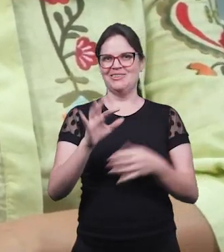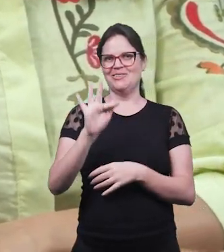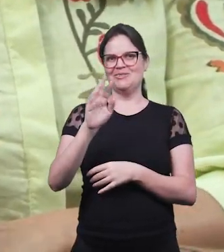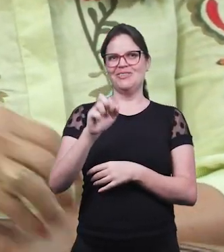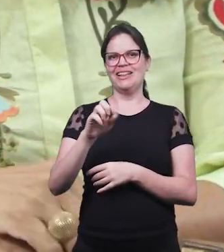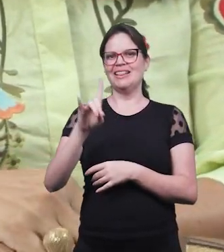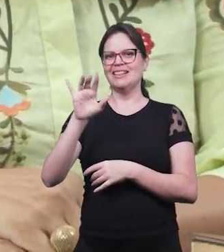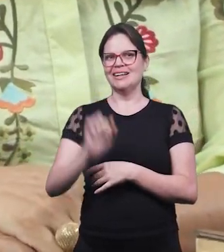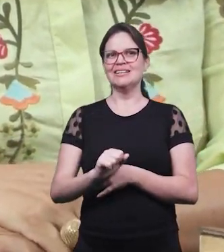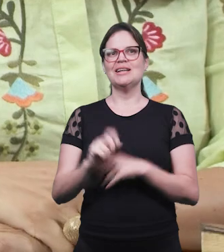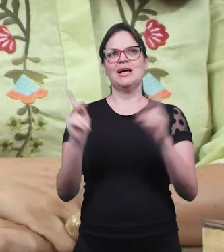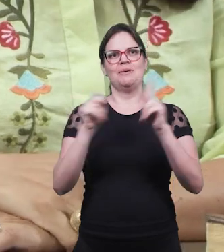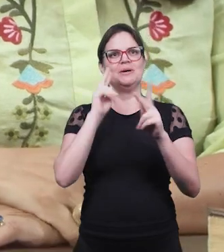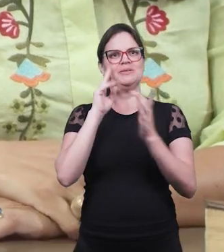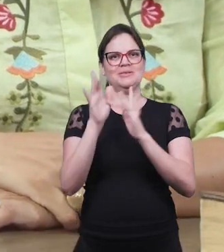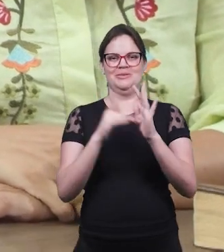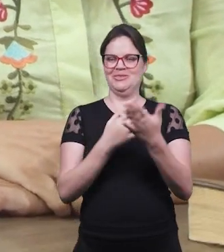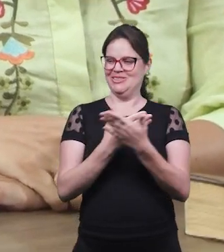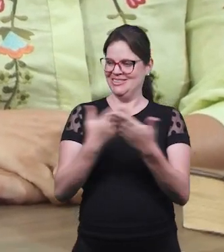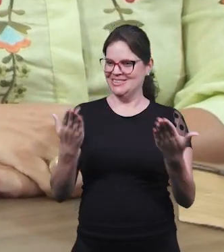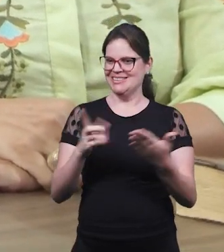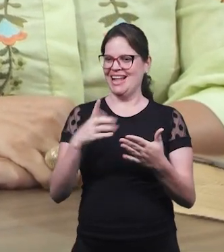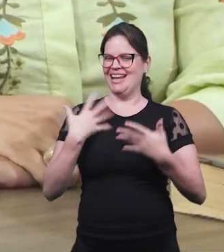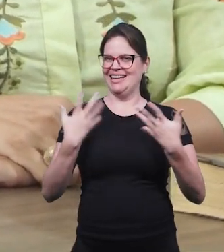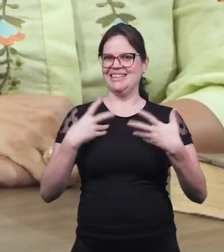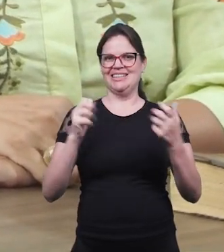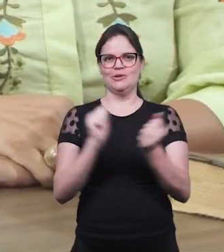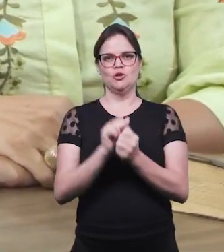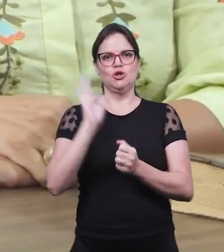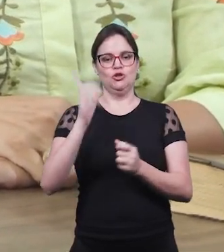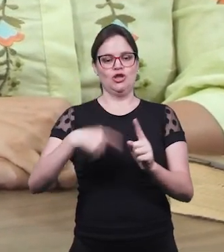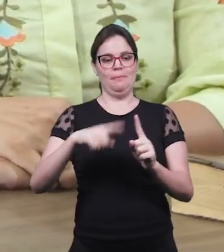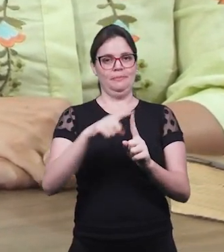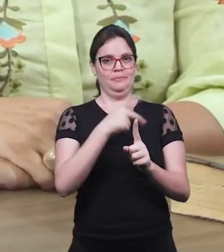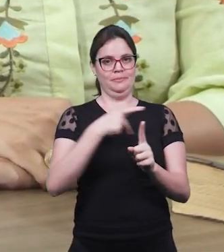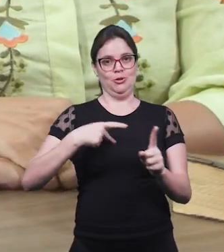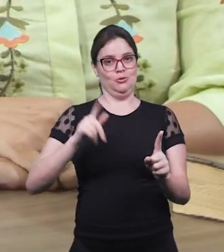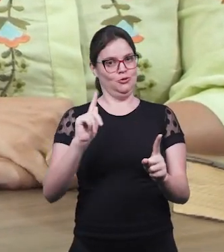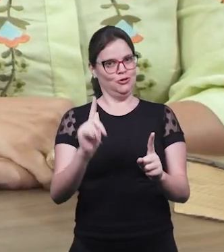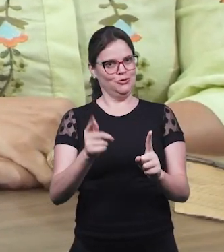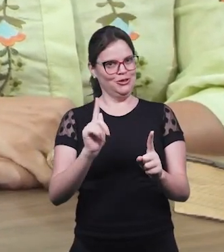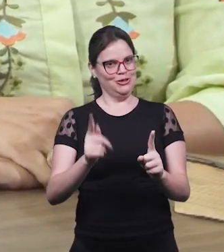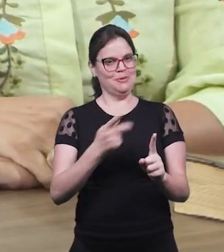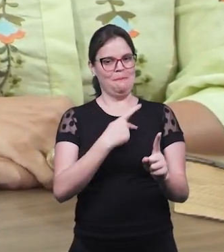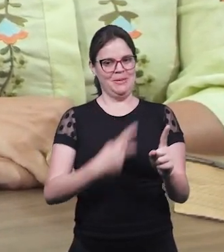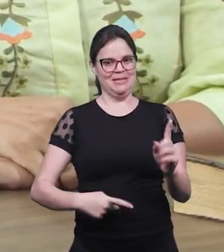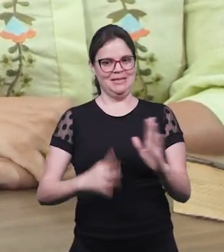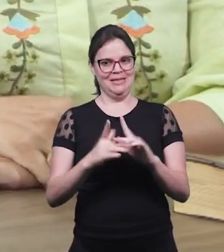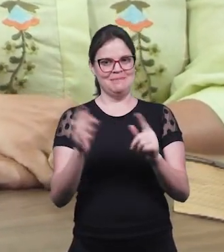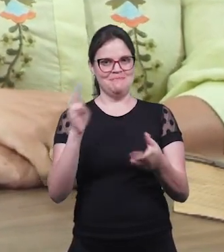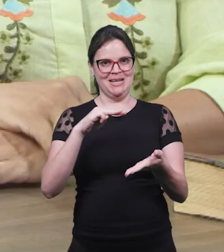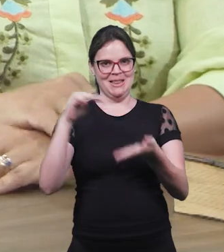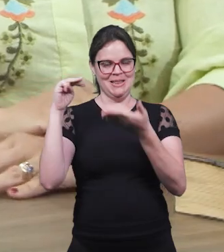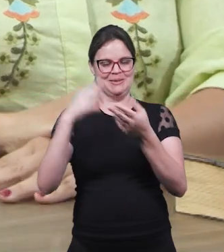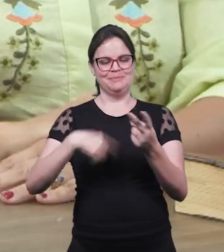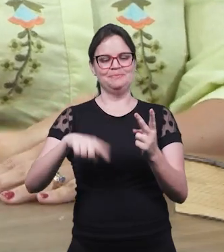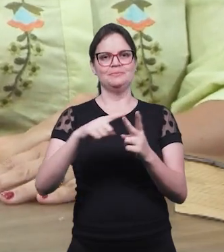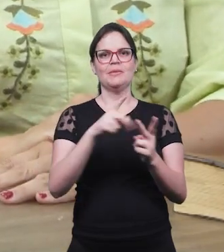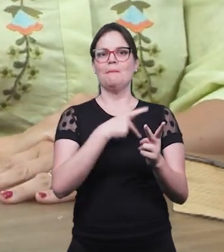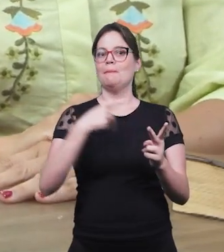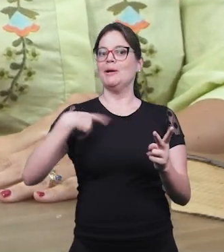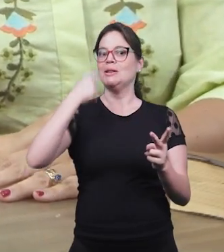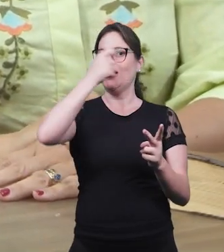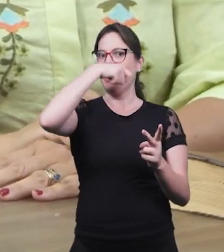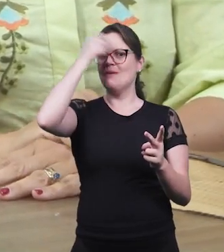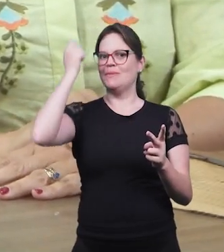uma alegria estarmos juntas. Nós já recebemos o pastor Jodeti, presidente da Igreja Cristã Maranata, recebemos pastor